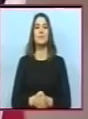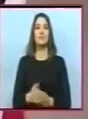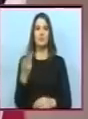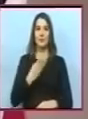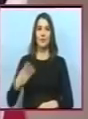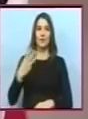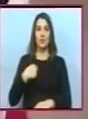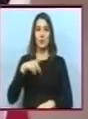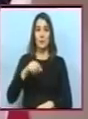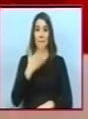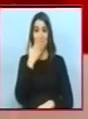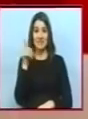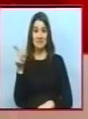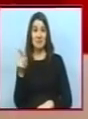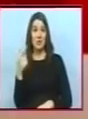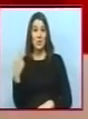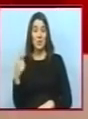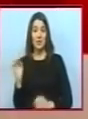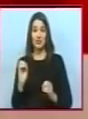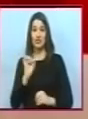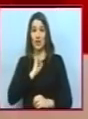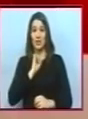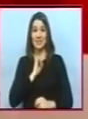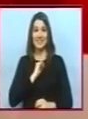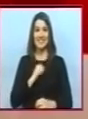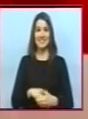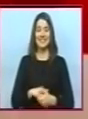que eu também, pelos vistos aqui, o Joaquim é o único que não está com tosse.